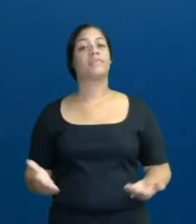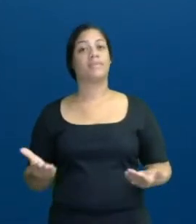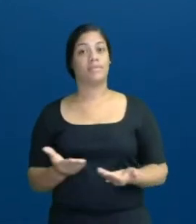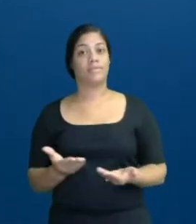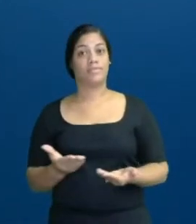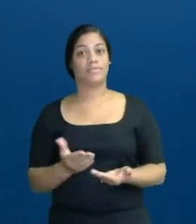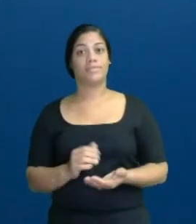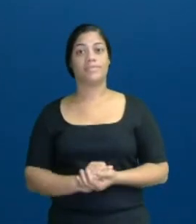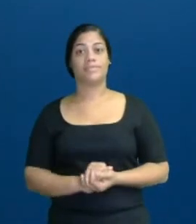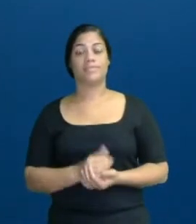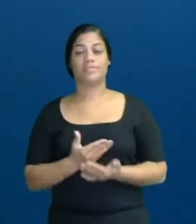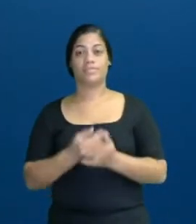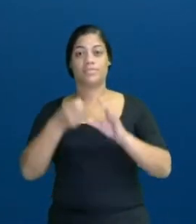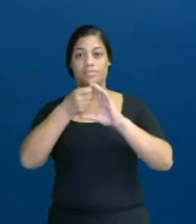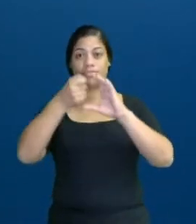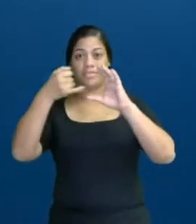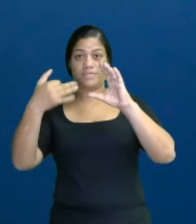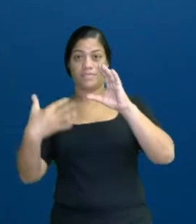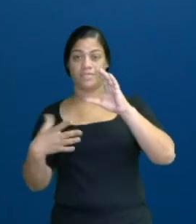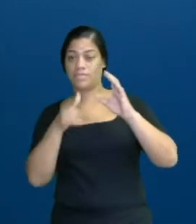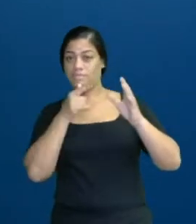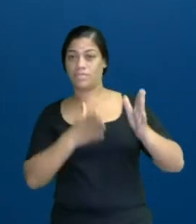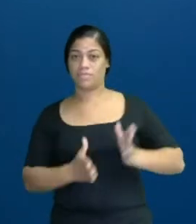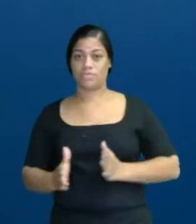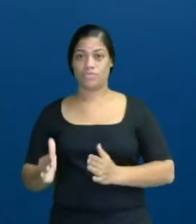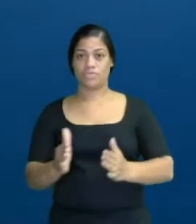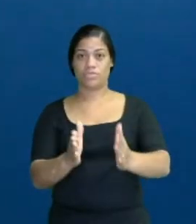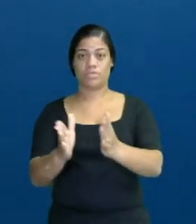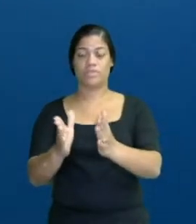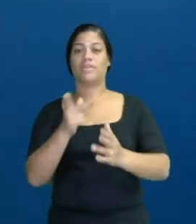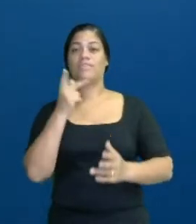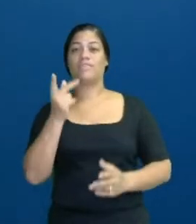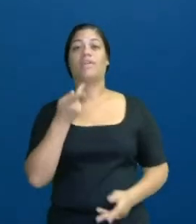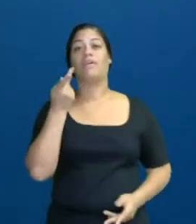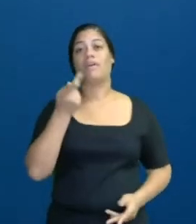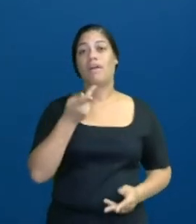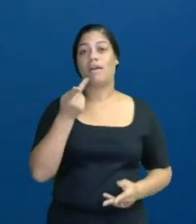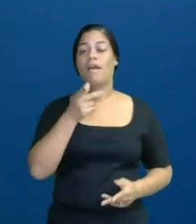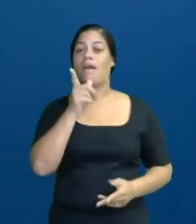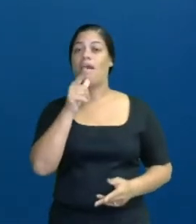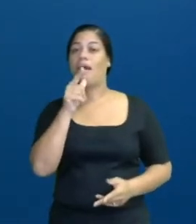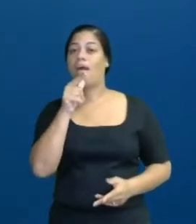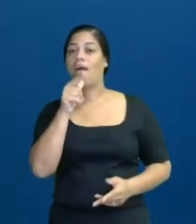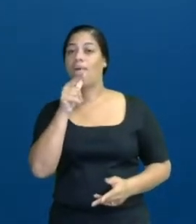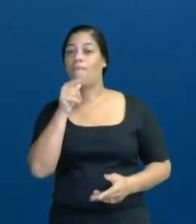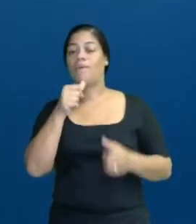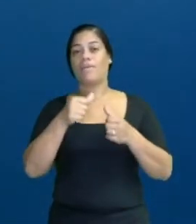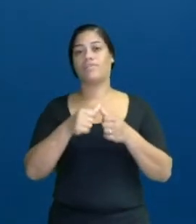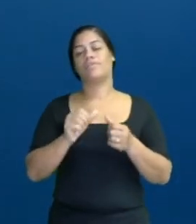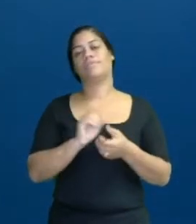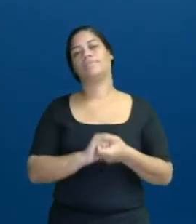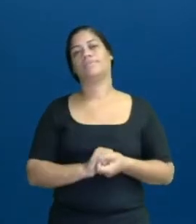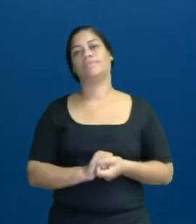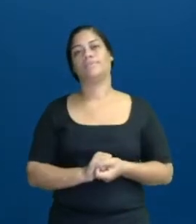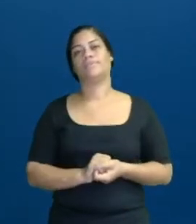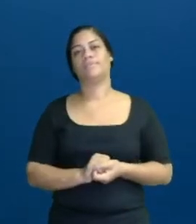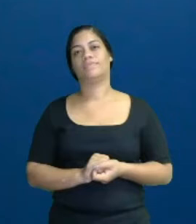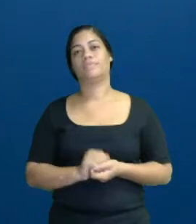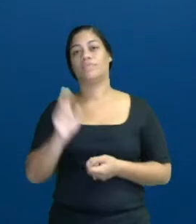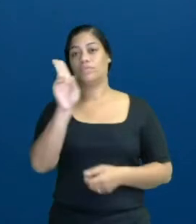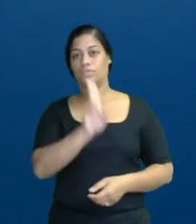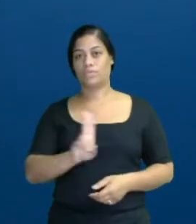vai para a classificação dos rios. Né? Quando a gente fala em água, e água em estado